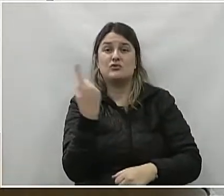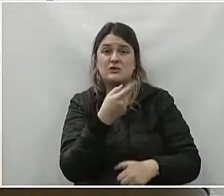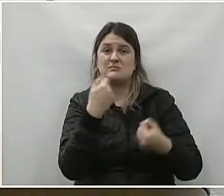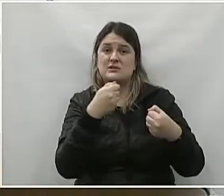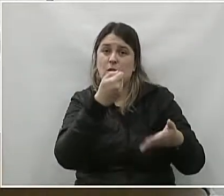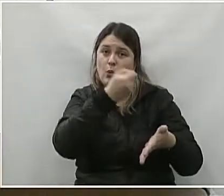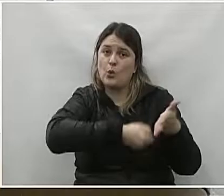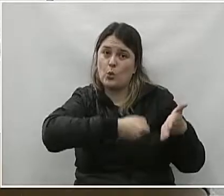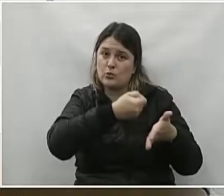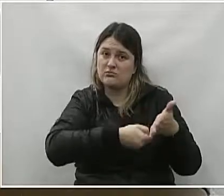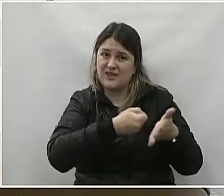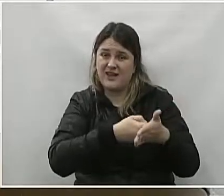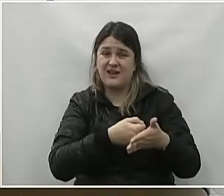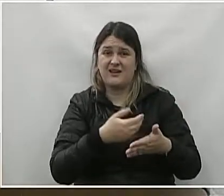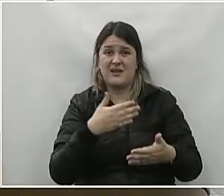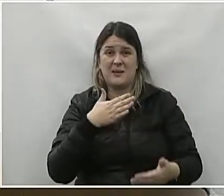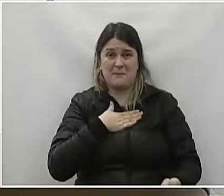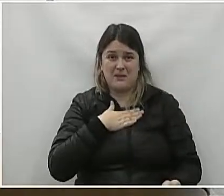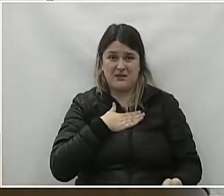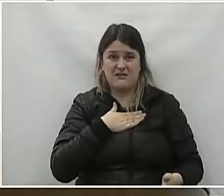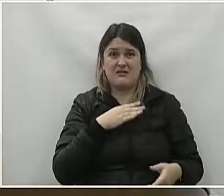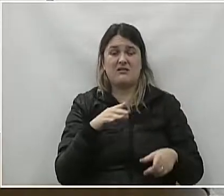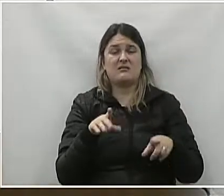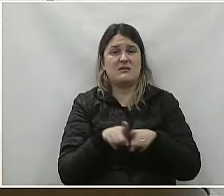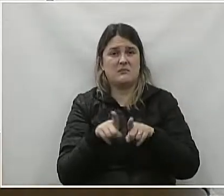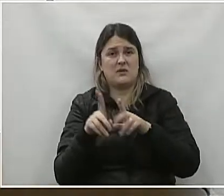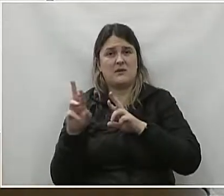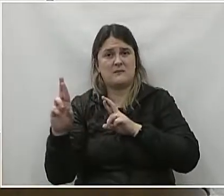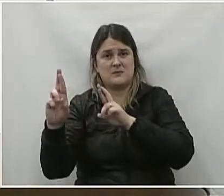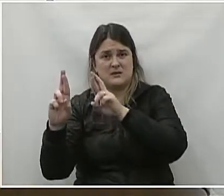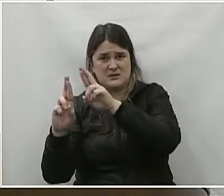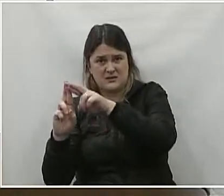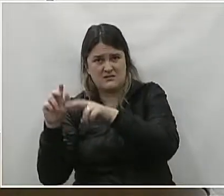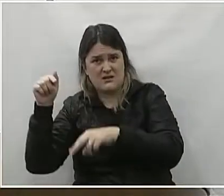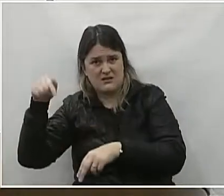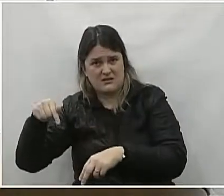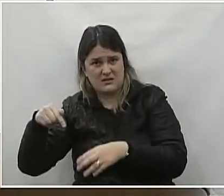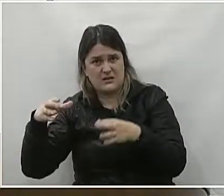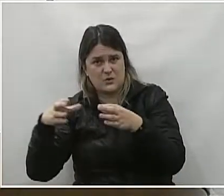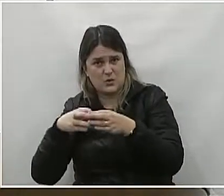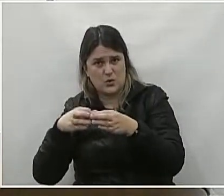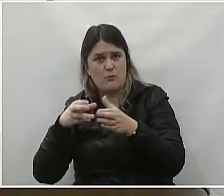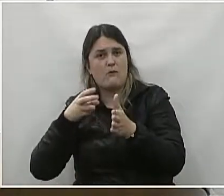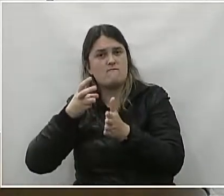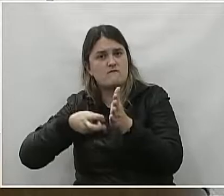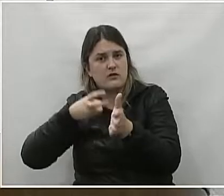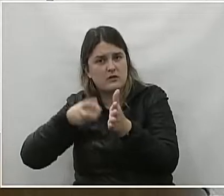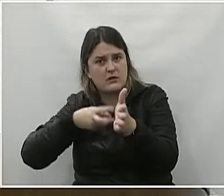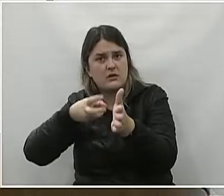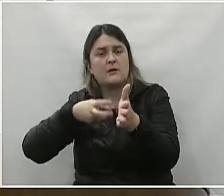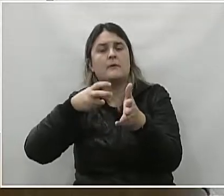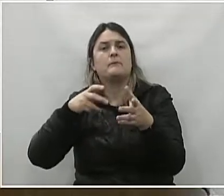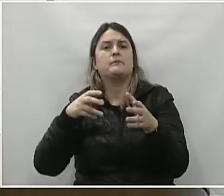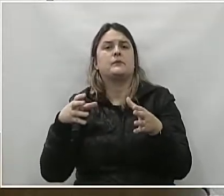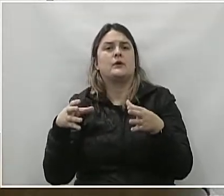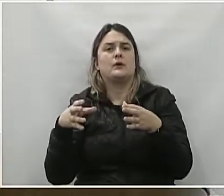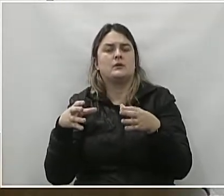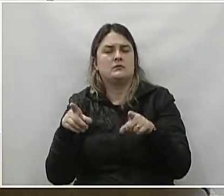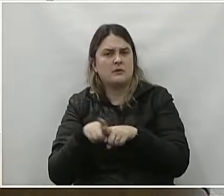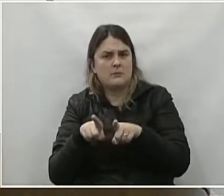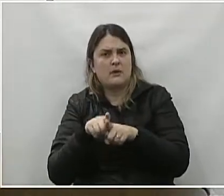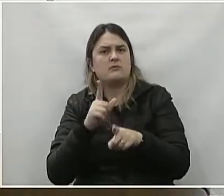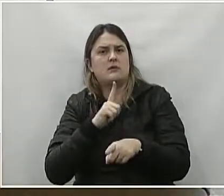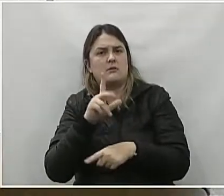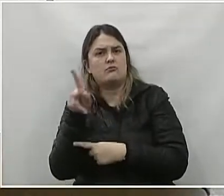lutar, e se depender de mim e de todos os representantes que estão aqui, do grupo do ferroviário, inclusive